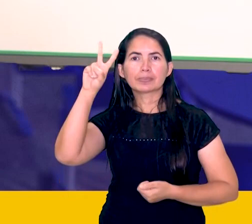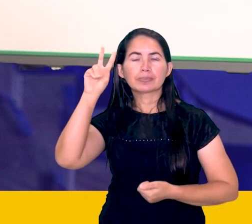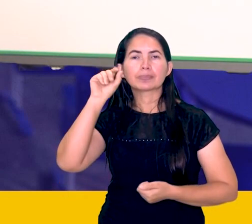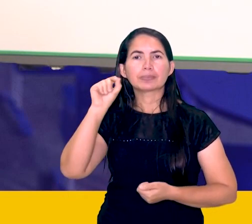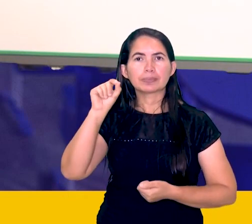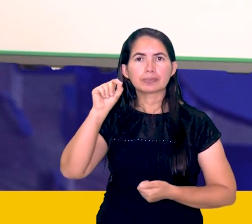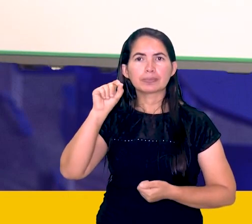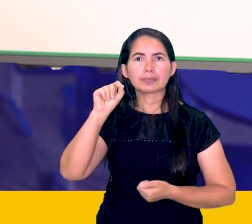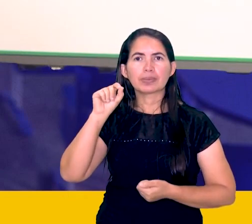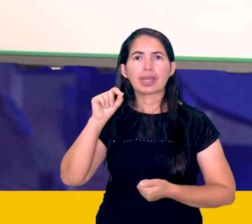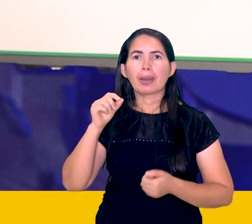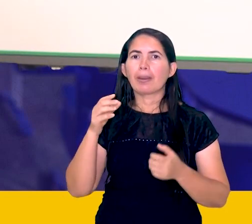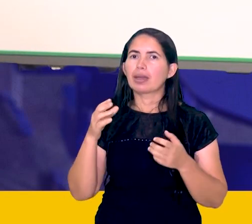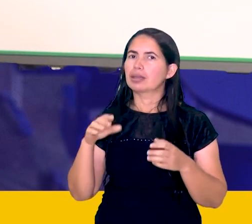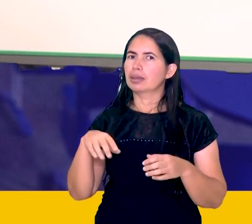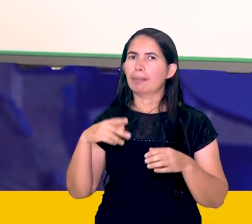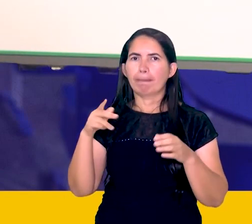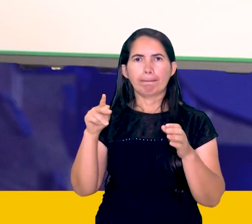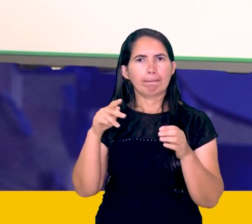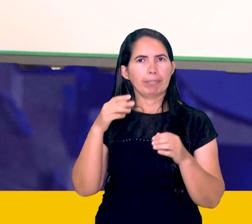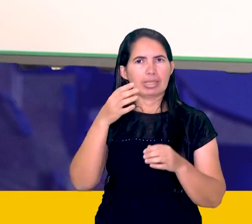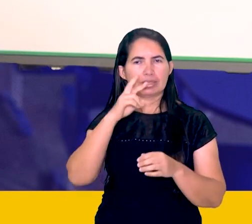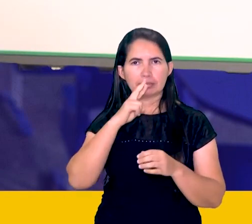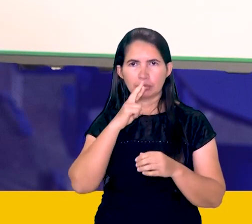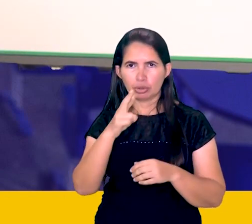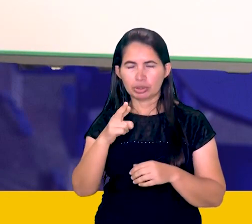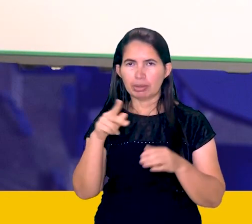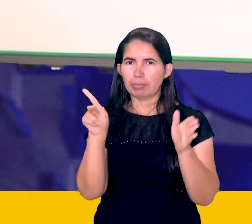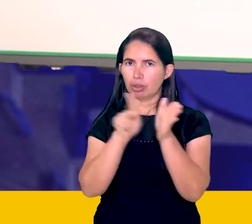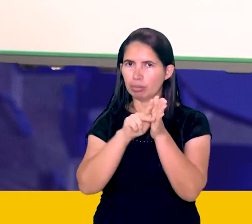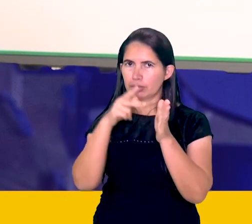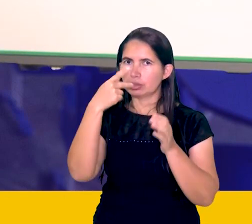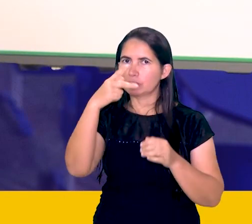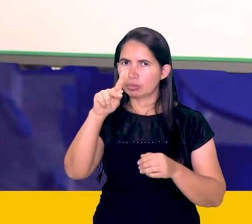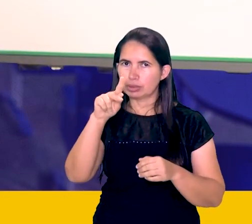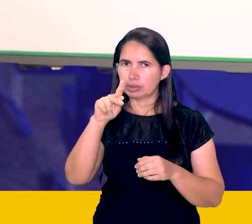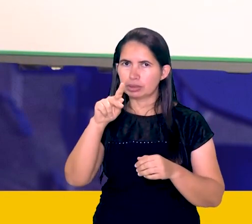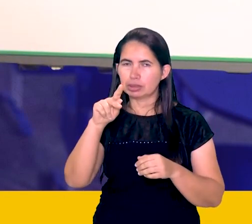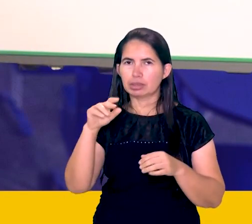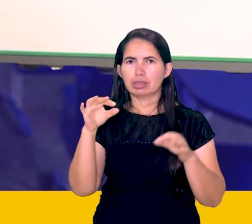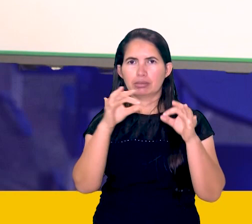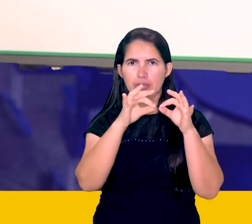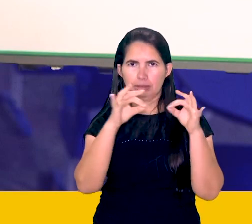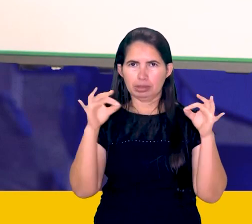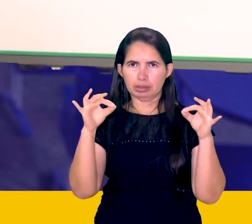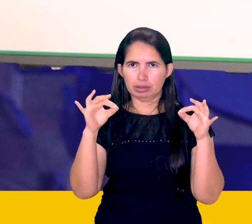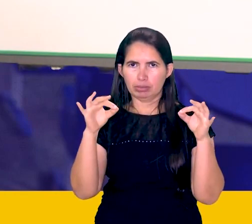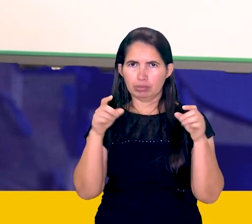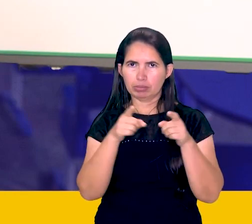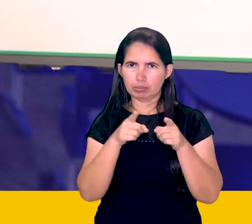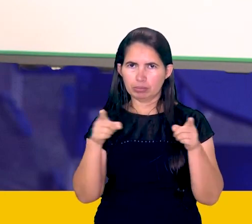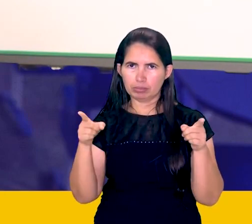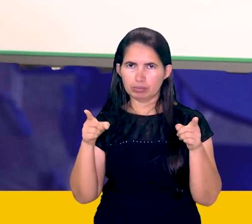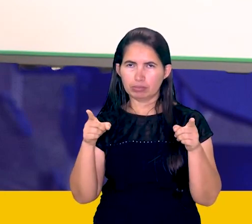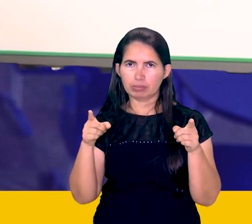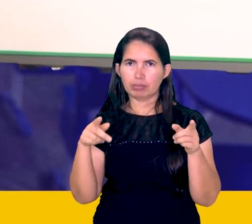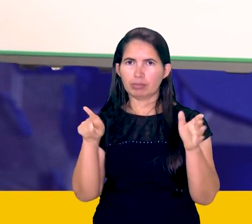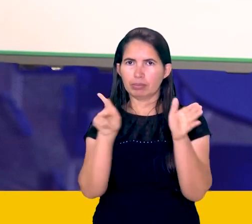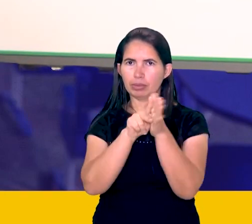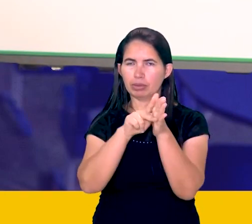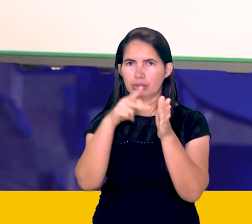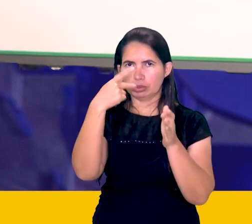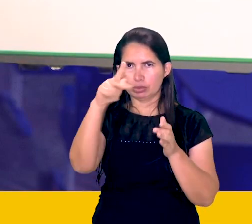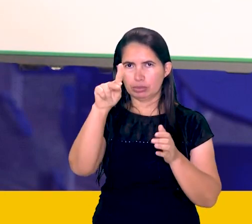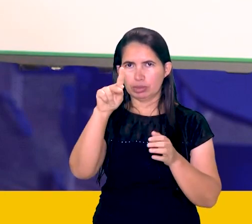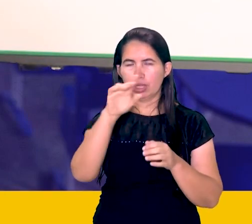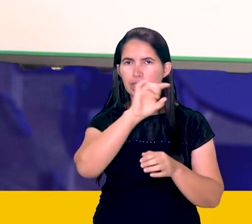Lembrando que é muito pessoal, são respostas pessoais. As medições são particulares de cada aluno, certo? Então você